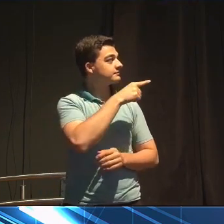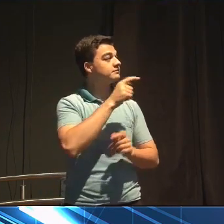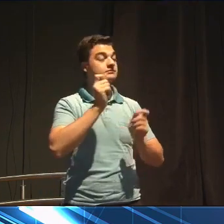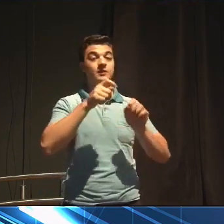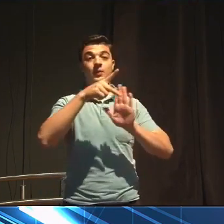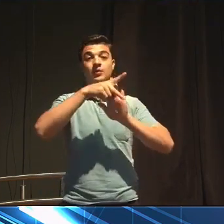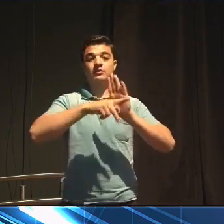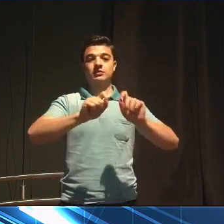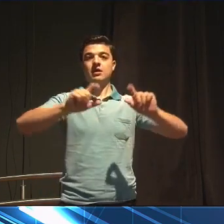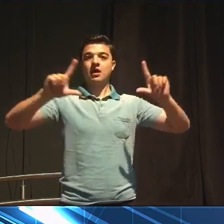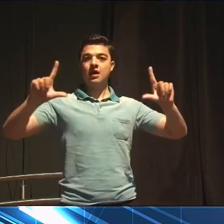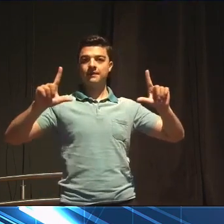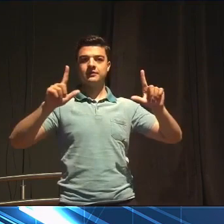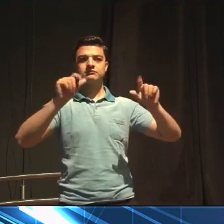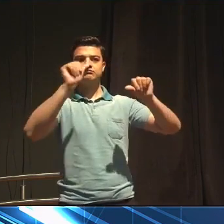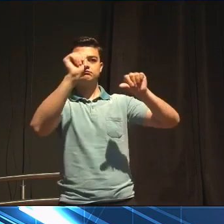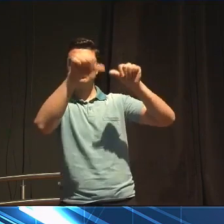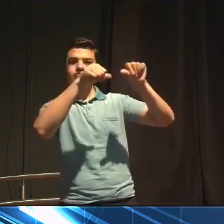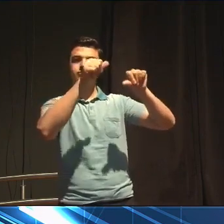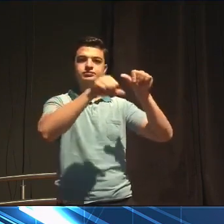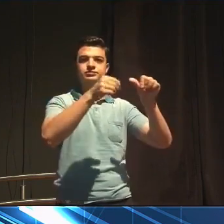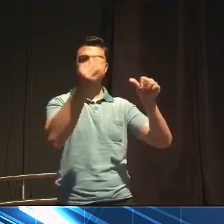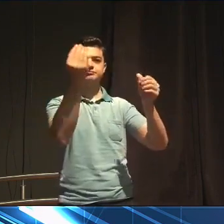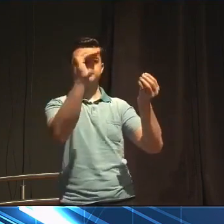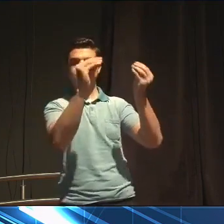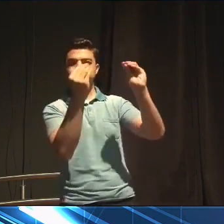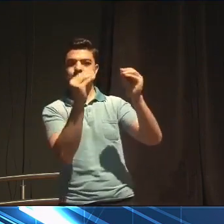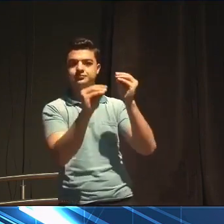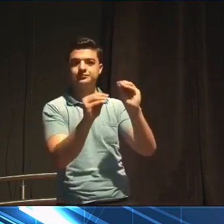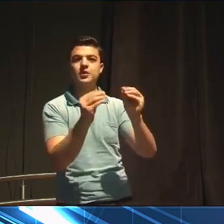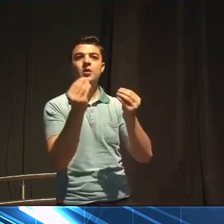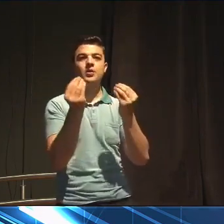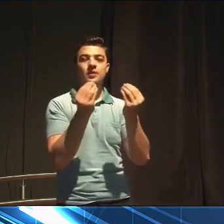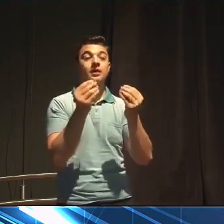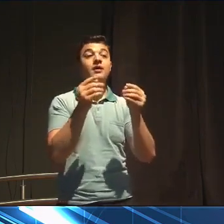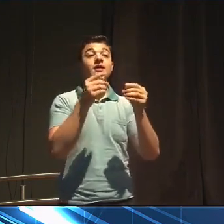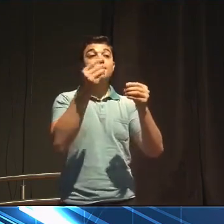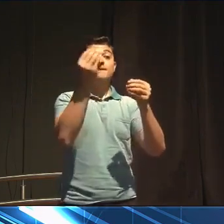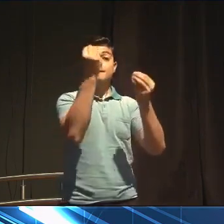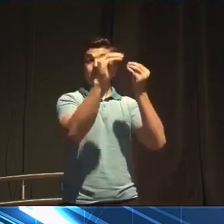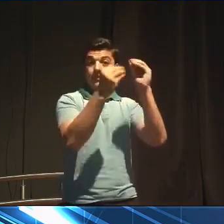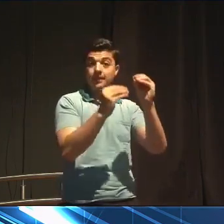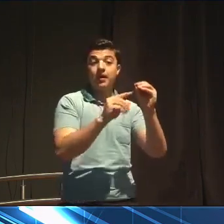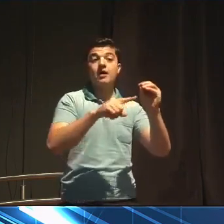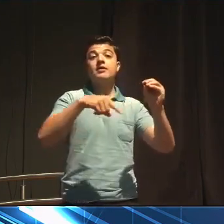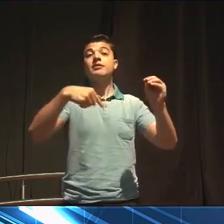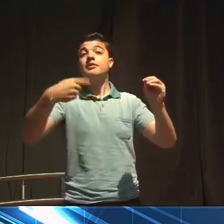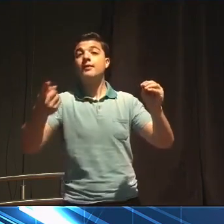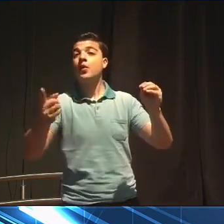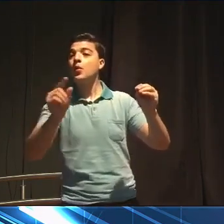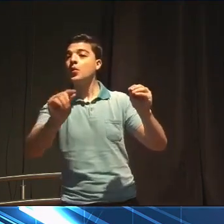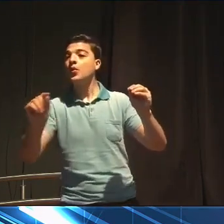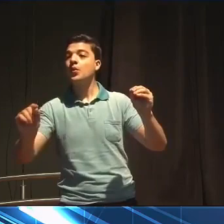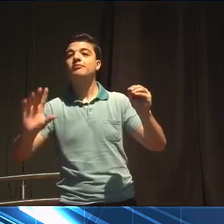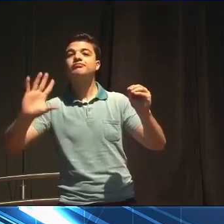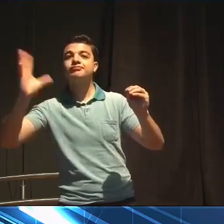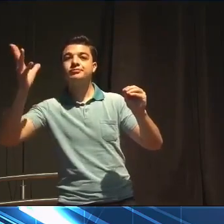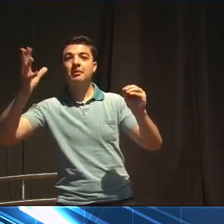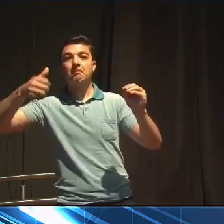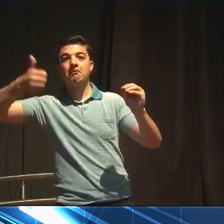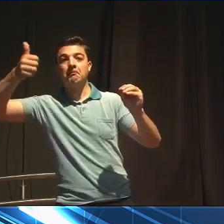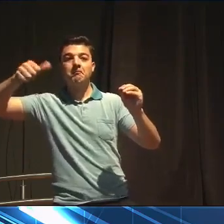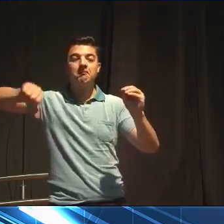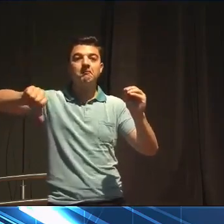de distribuição e imediatamente você consegue ver o impacto disso dentro de tudo. Imagina lá, quero colocar um ar-condicionado novo,